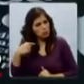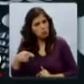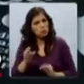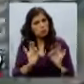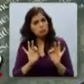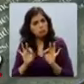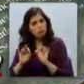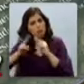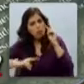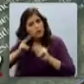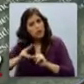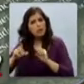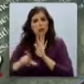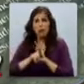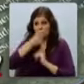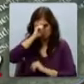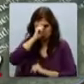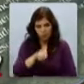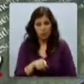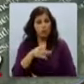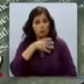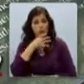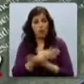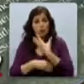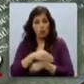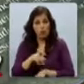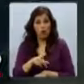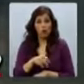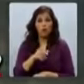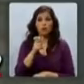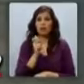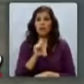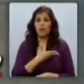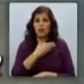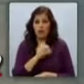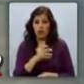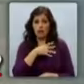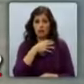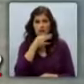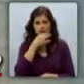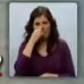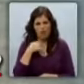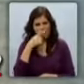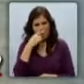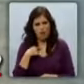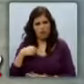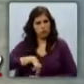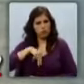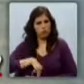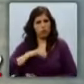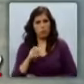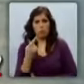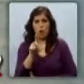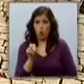administrativa e fiscal. Em comunicado, o advogado administrador Ricardo Sá Fernandes fala em vários equívocos sobre a posição de Paulo